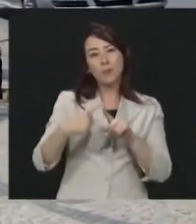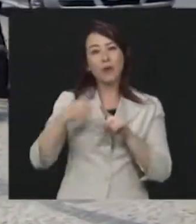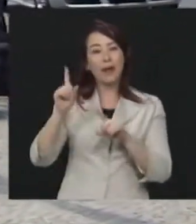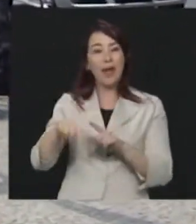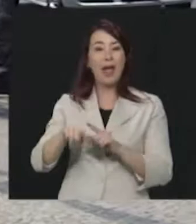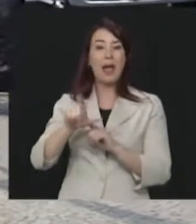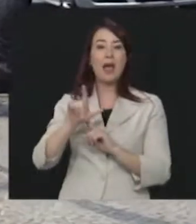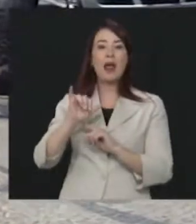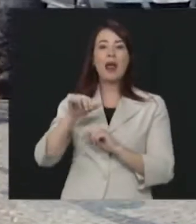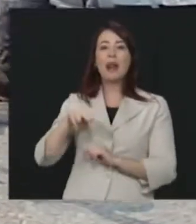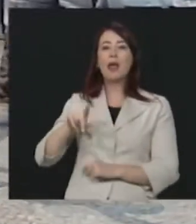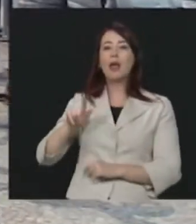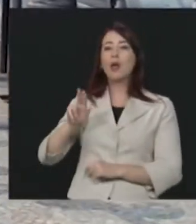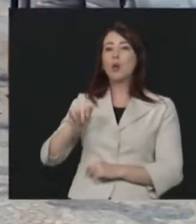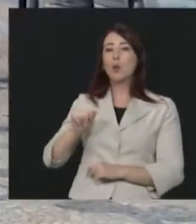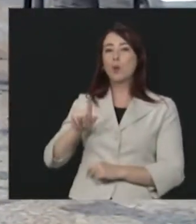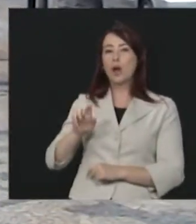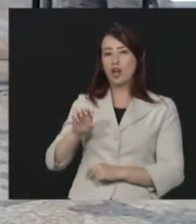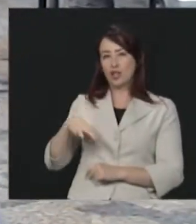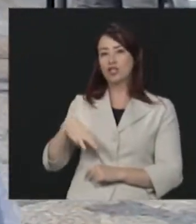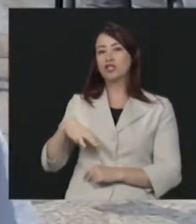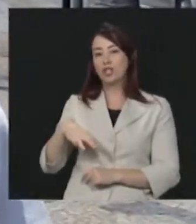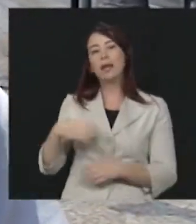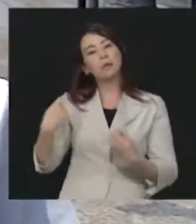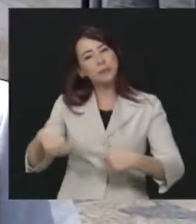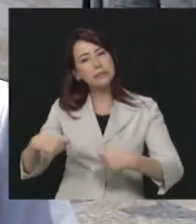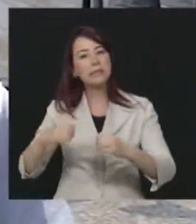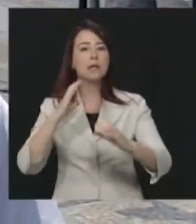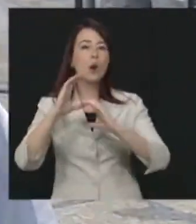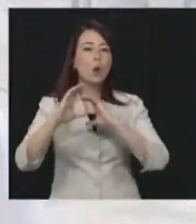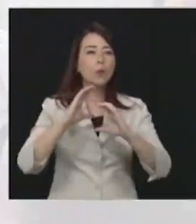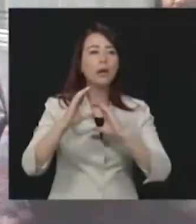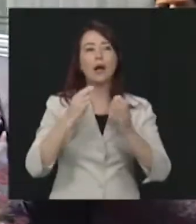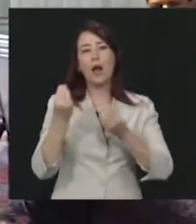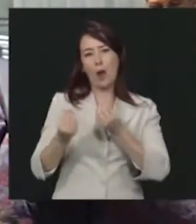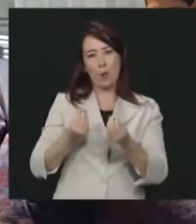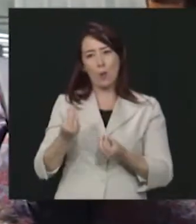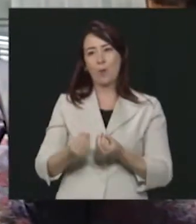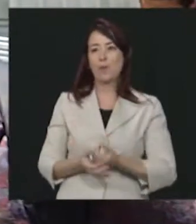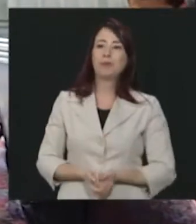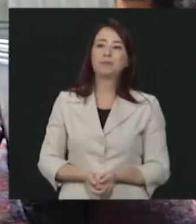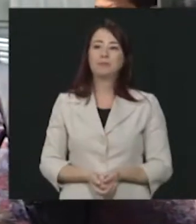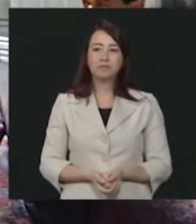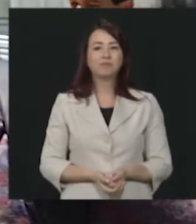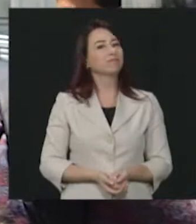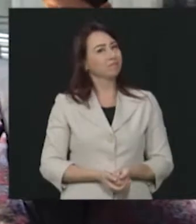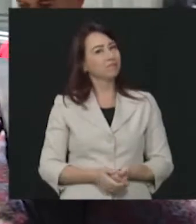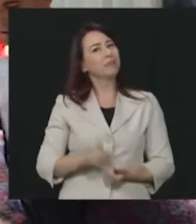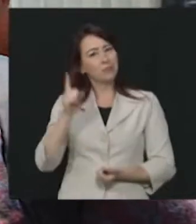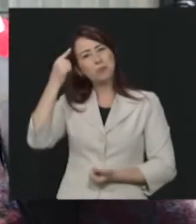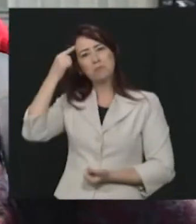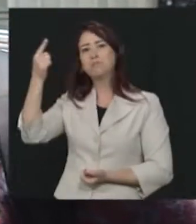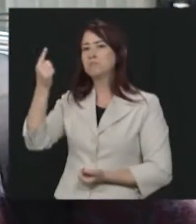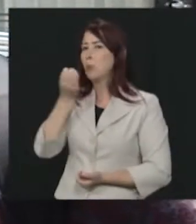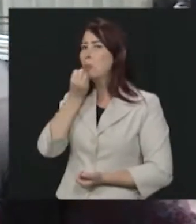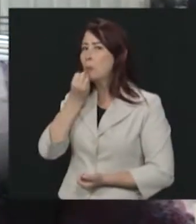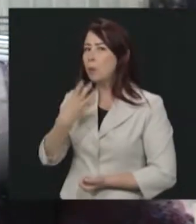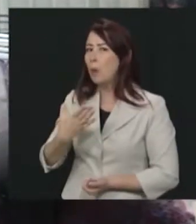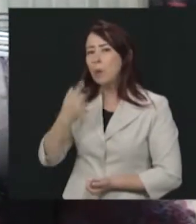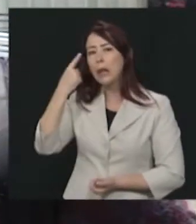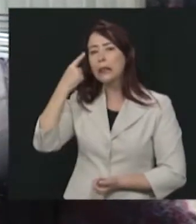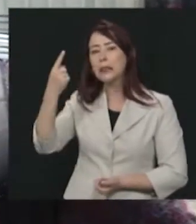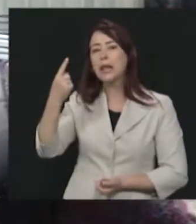gente acaba excluindo uma parte da sociedade que não consegue comunicar da forma convencional. Eu acho importante, é uma boa ideia, inclusive, porque muita gente